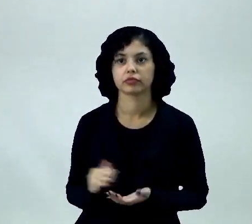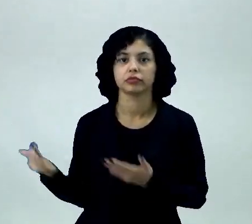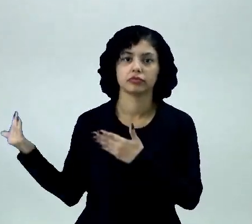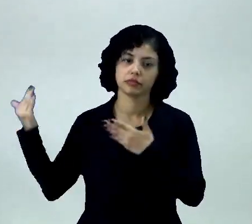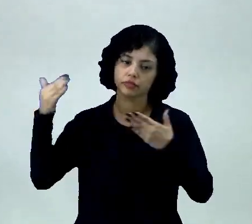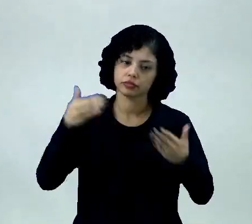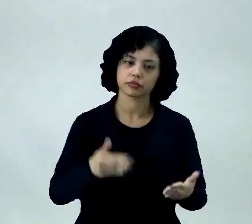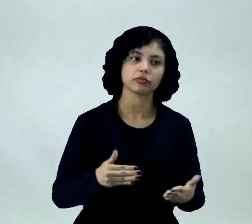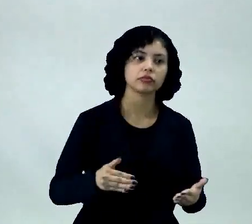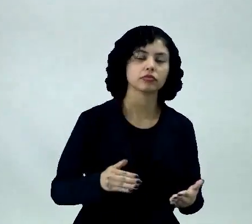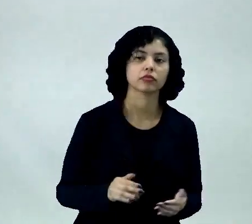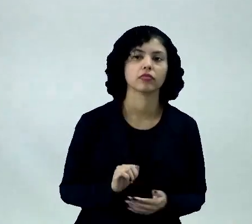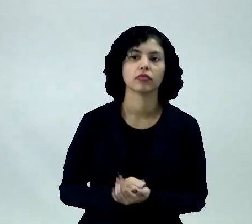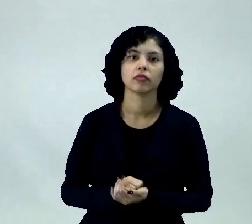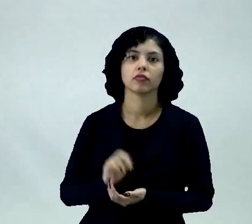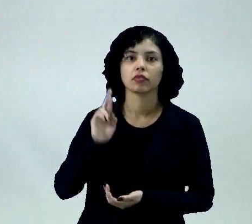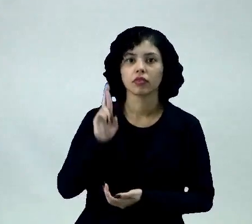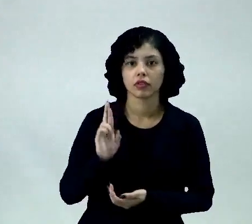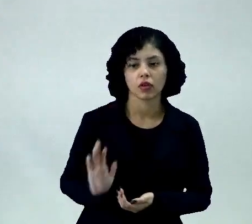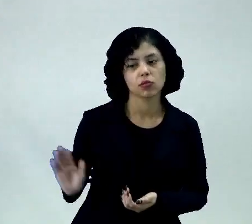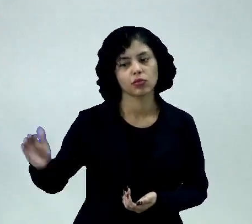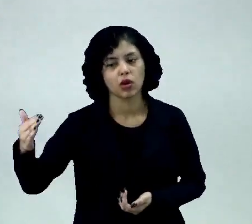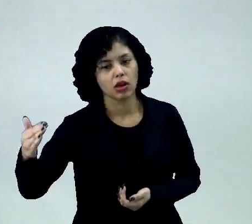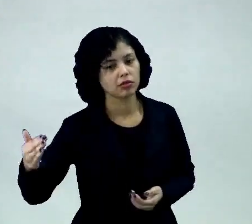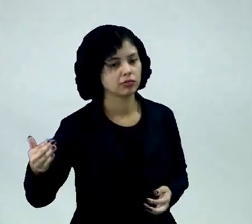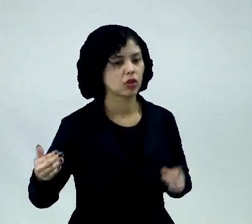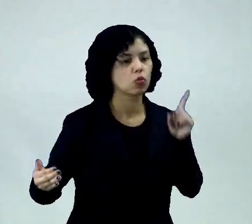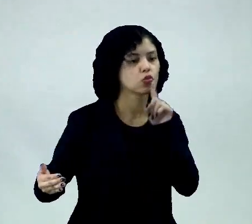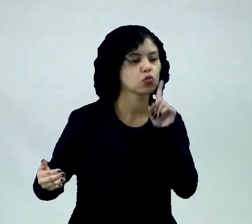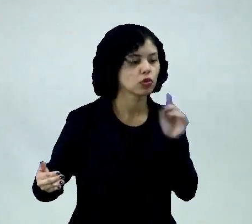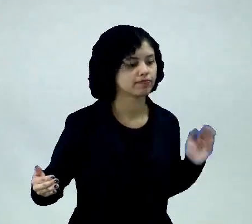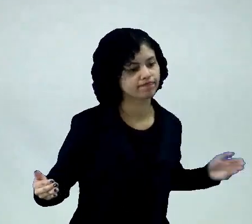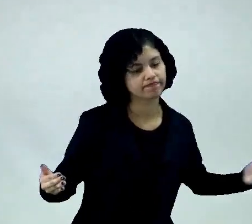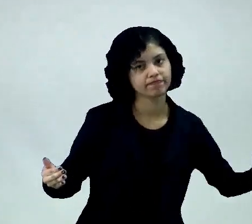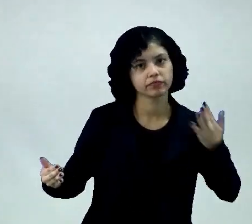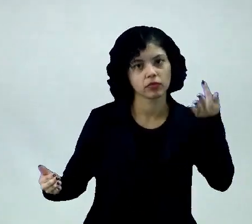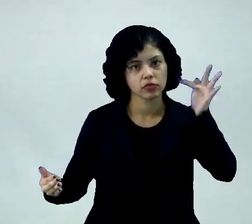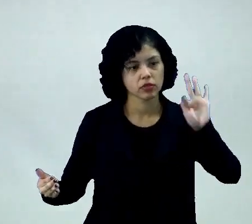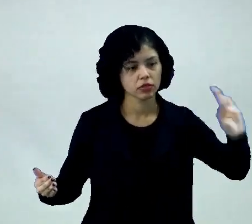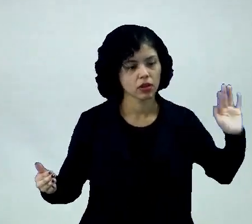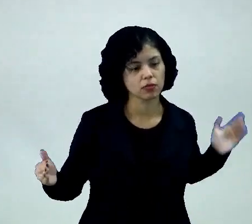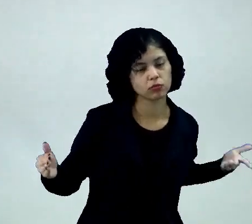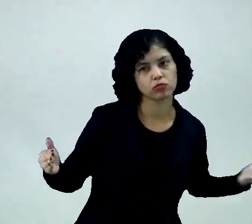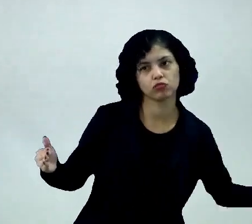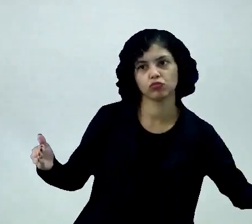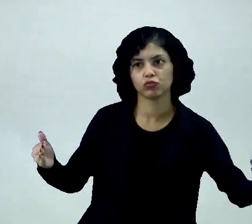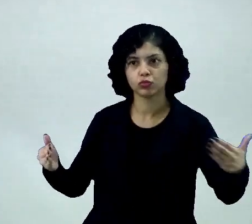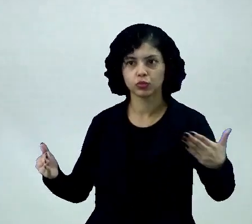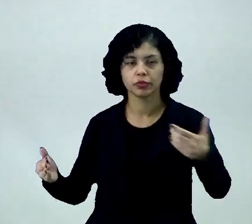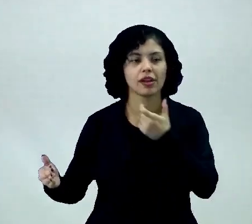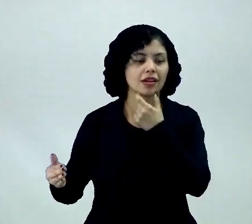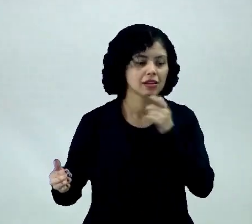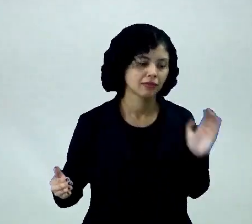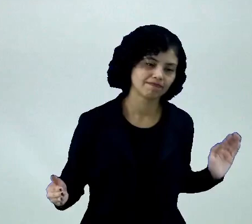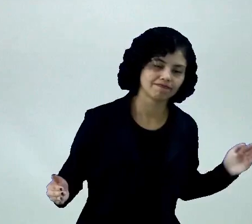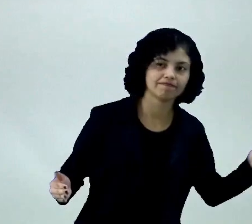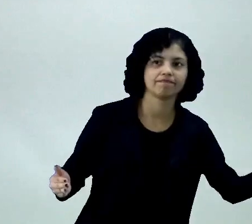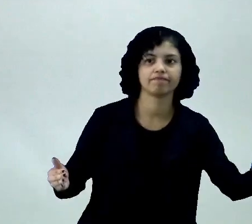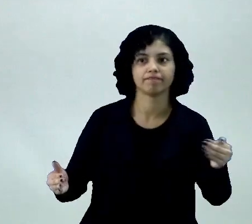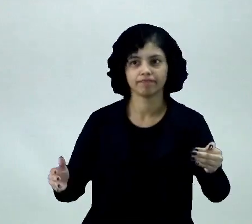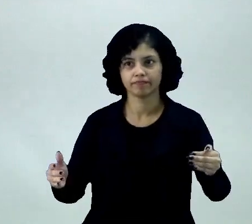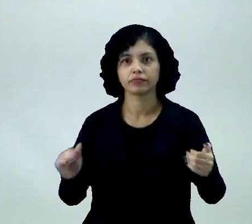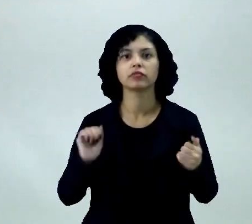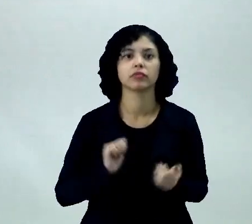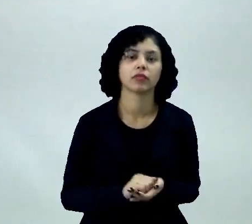vai chegando por um lado, né, o exército dos aliados, né, os Estados Unidos, junto com a França, junto com a Inglaterra, né,